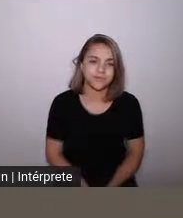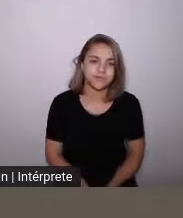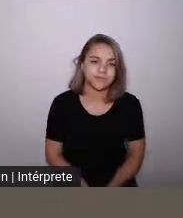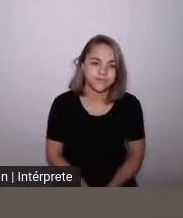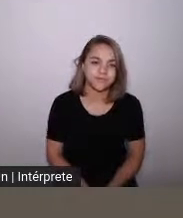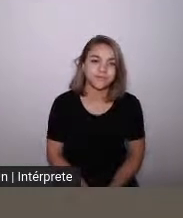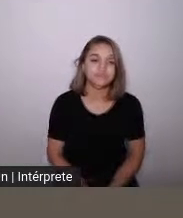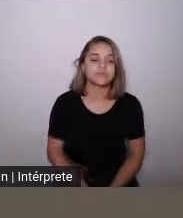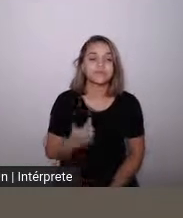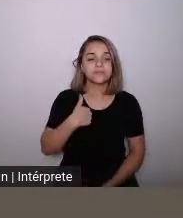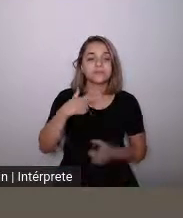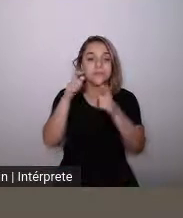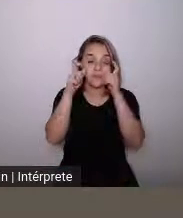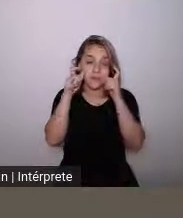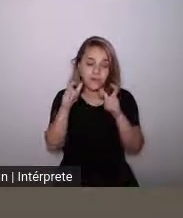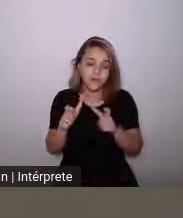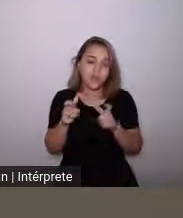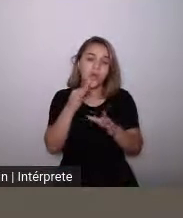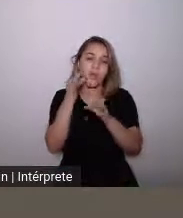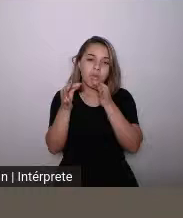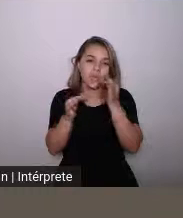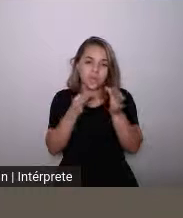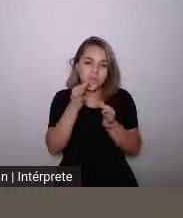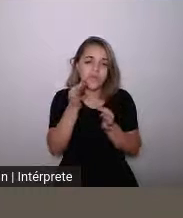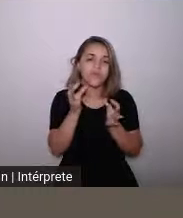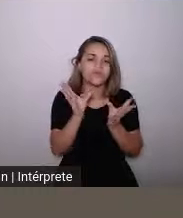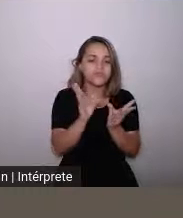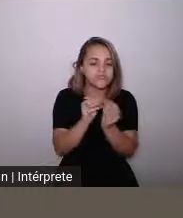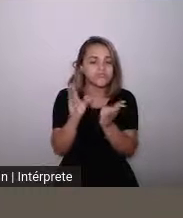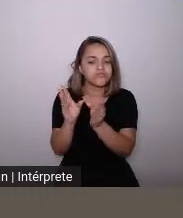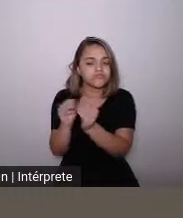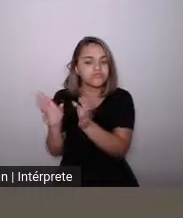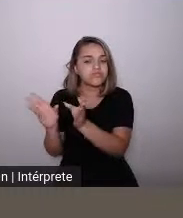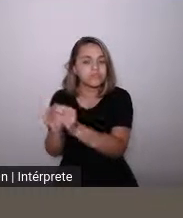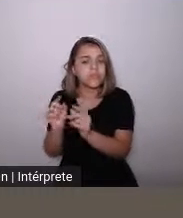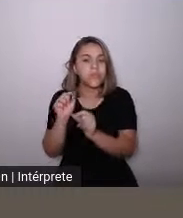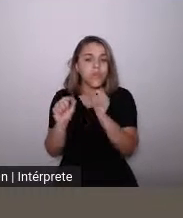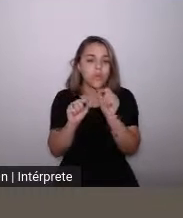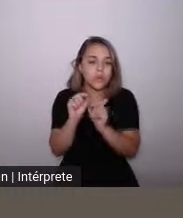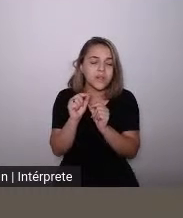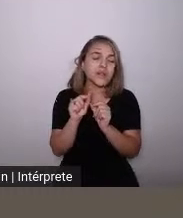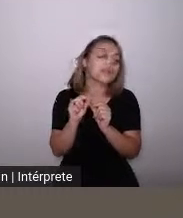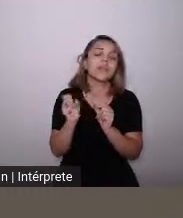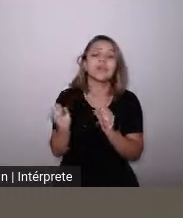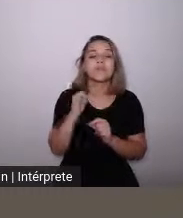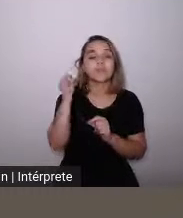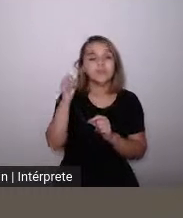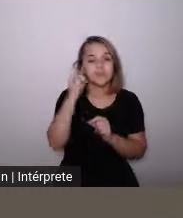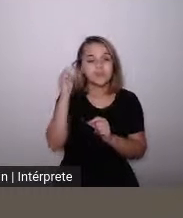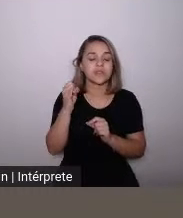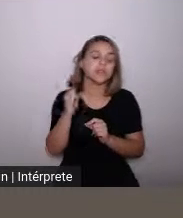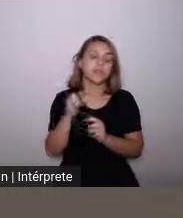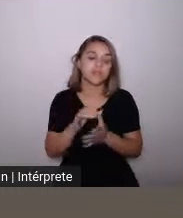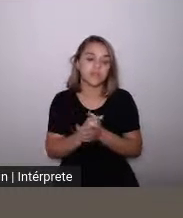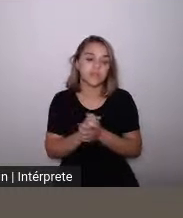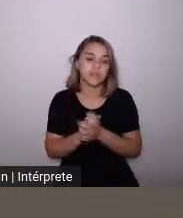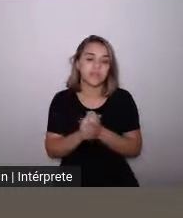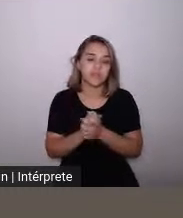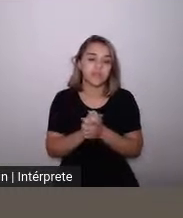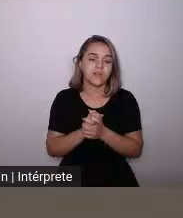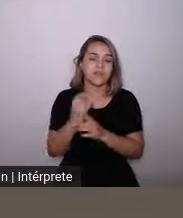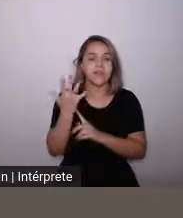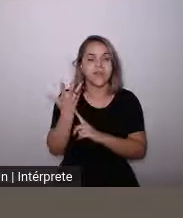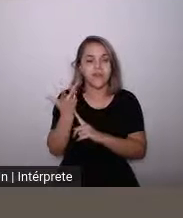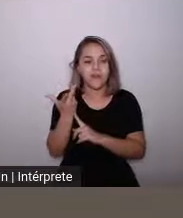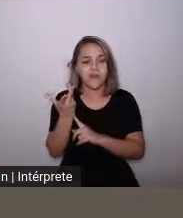O que me interessa nesses breves comentários sobre a decadência é, sobretudo, pontuar o corte que estabelece o imaginário decadentista na arte.